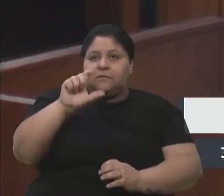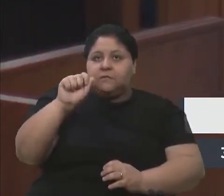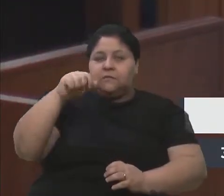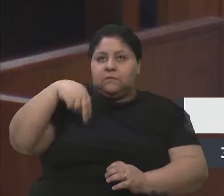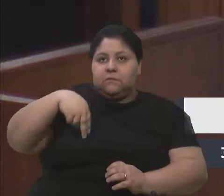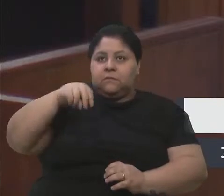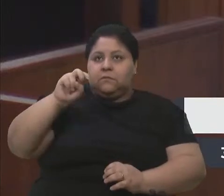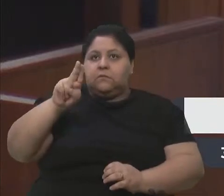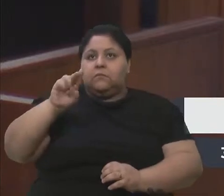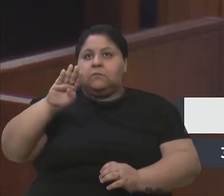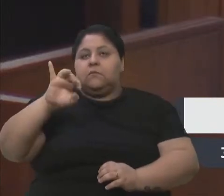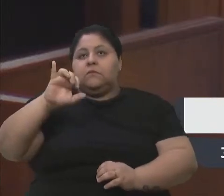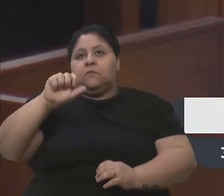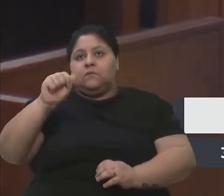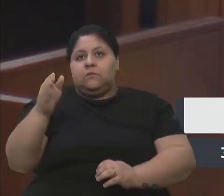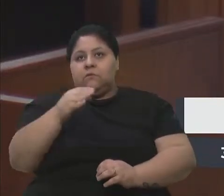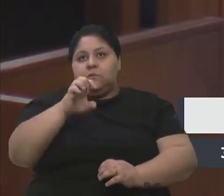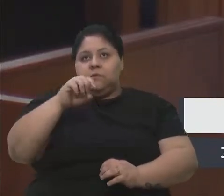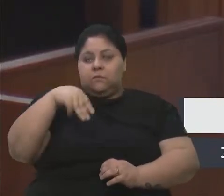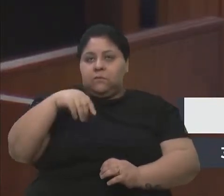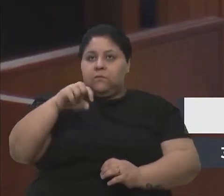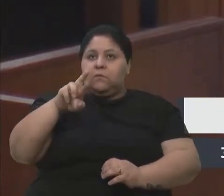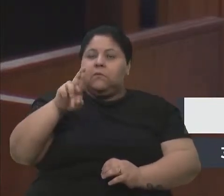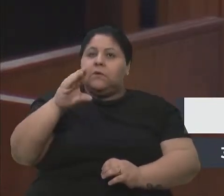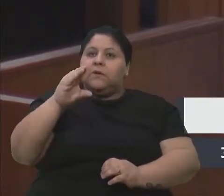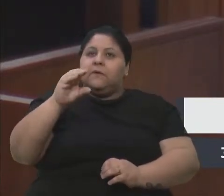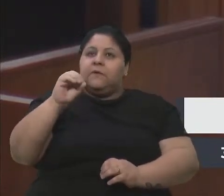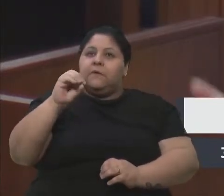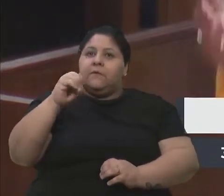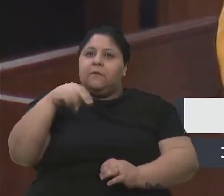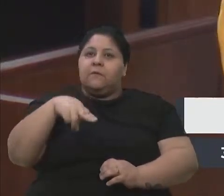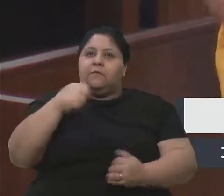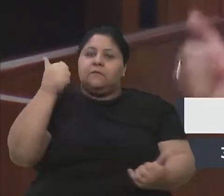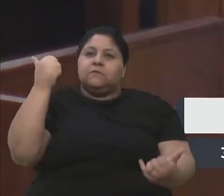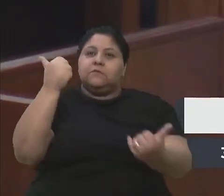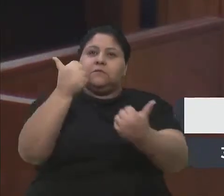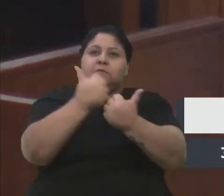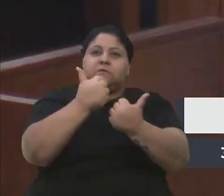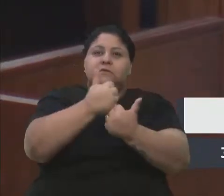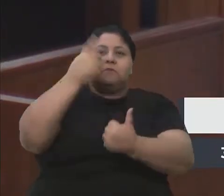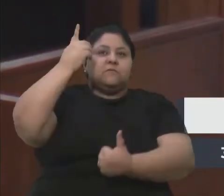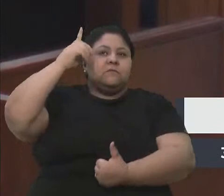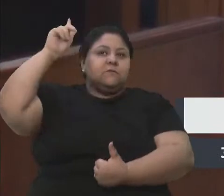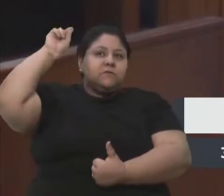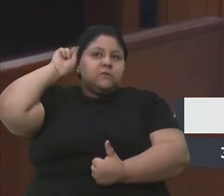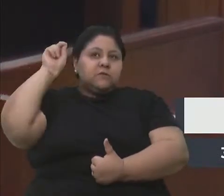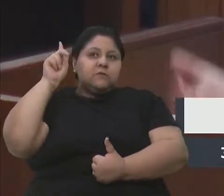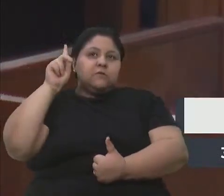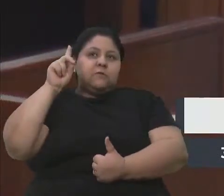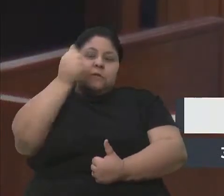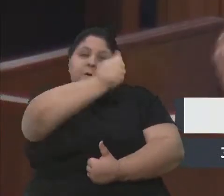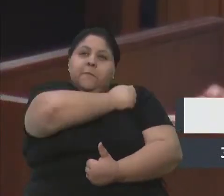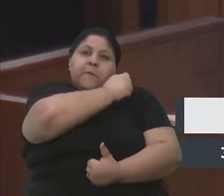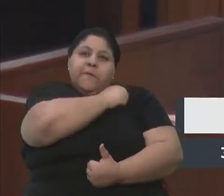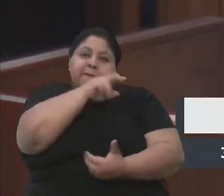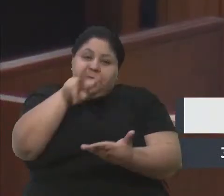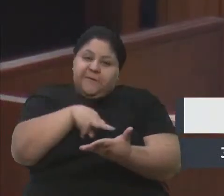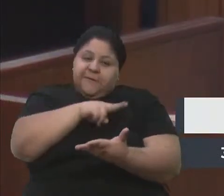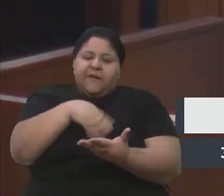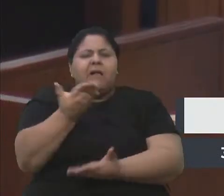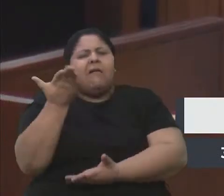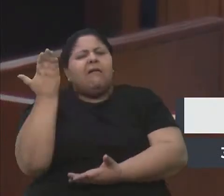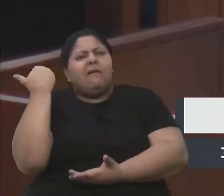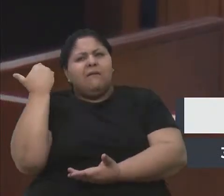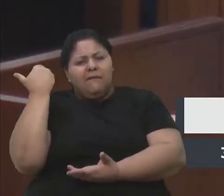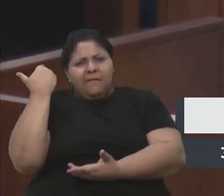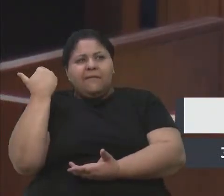ao Emerson, que assessoram o vereador Lucas Dil. O Emerson, inclusive, foi meu aluno de dança lá no Minuano, isso lá atrás, né,